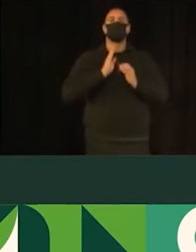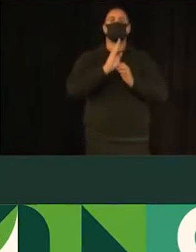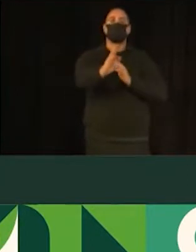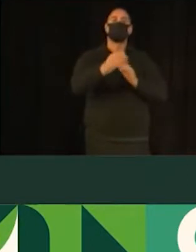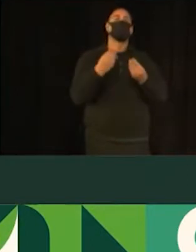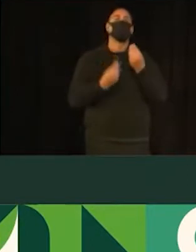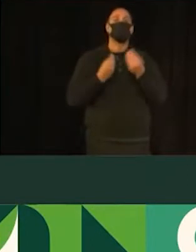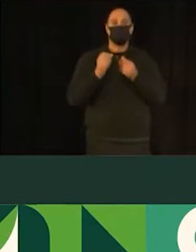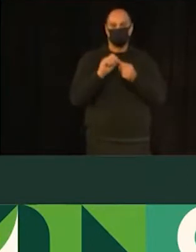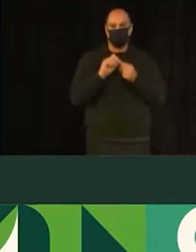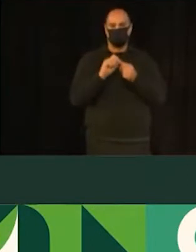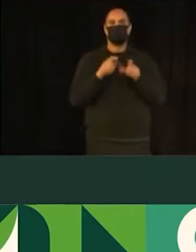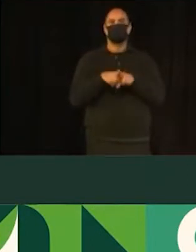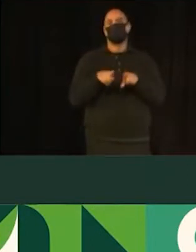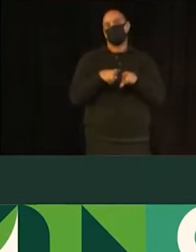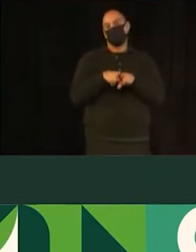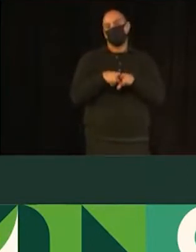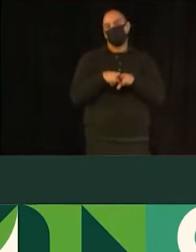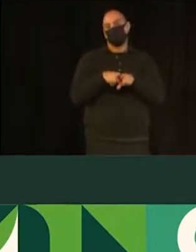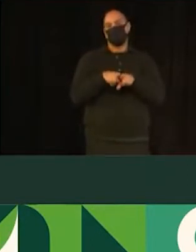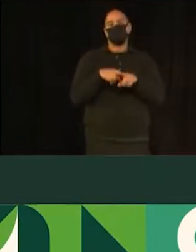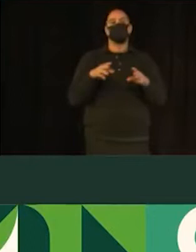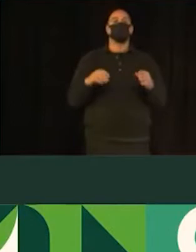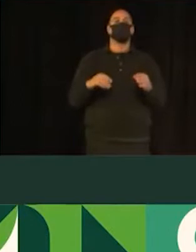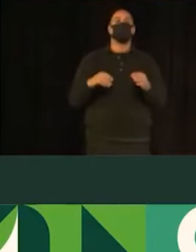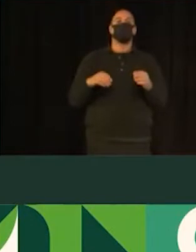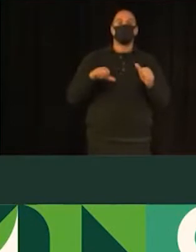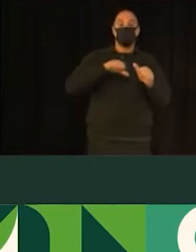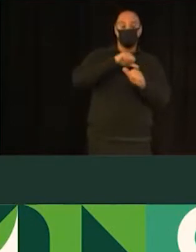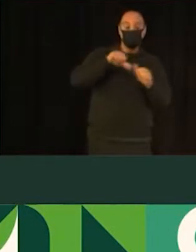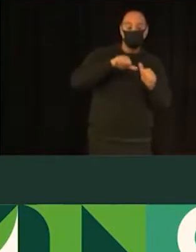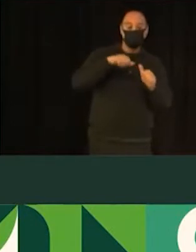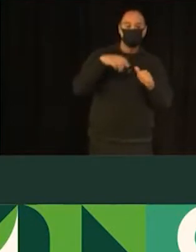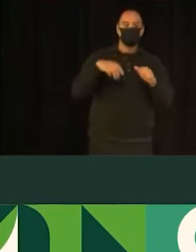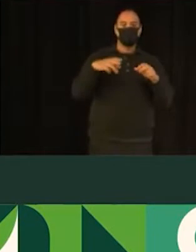corredor, seria uma ampliação, então, do gabarito das vias com as desapropriações.